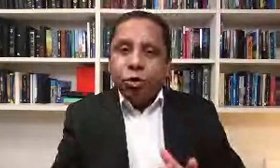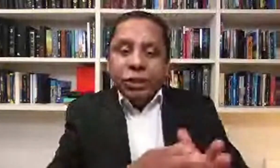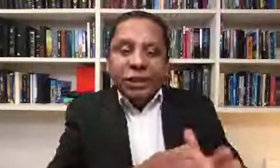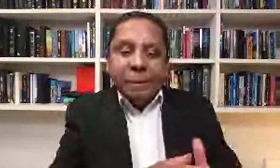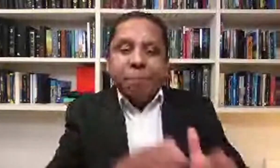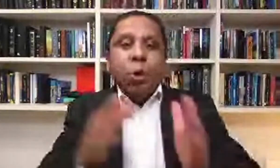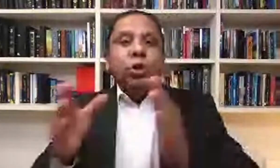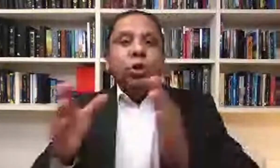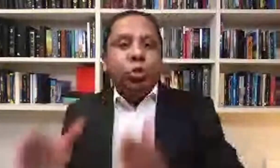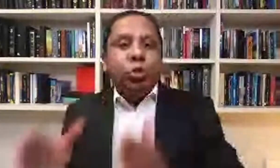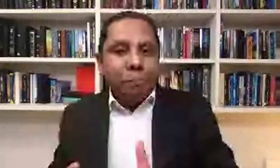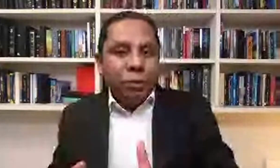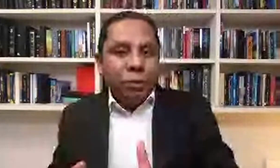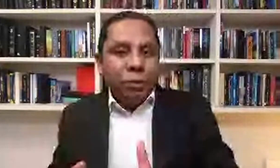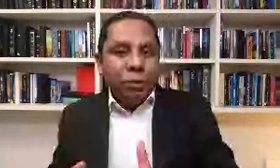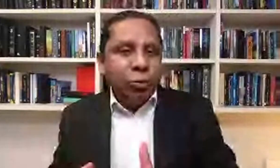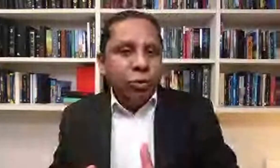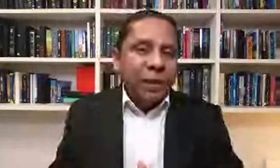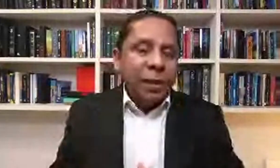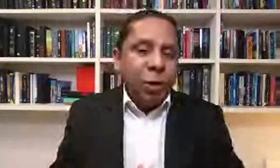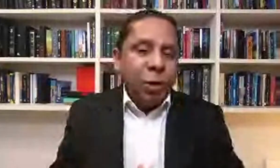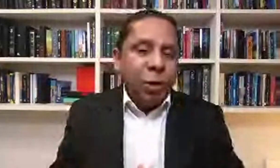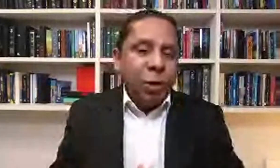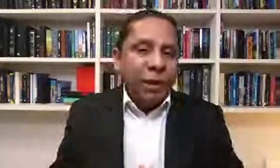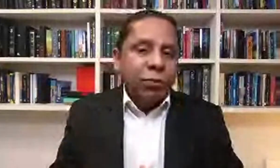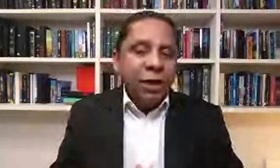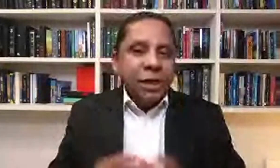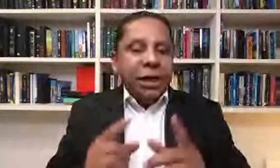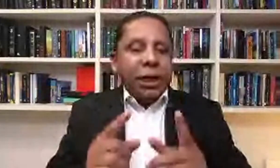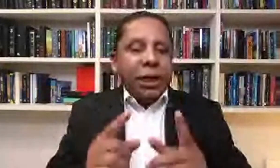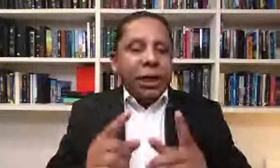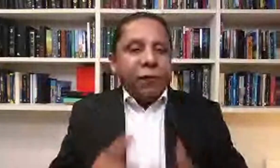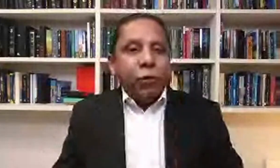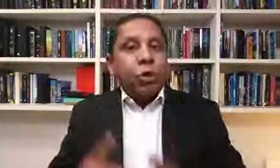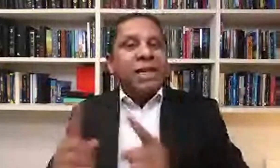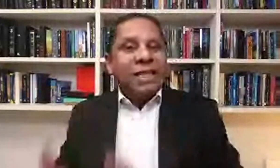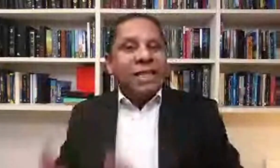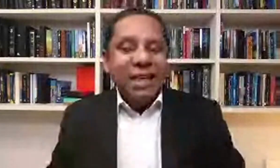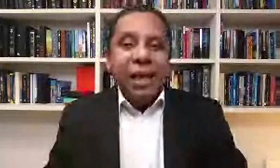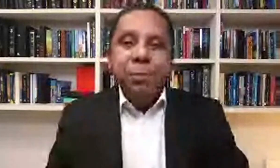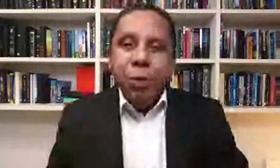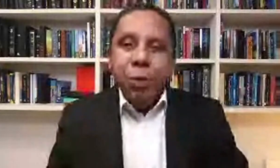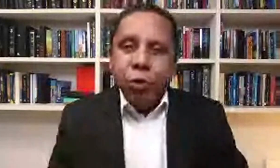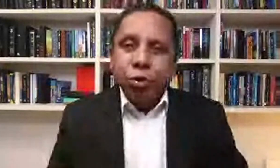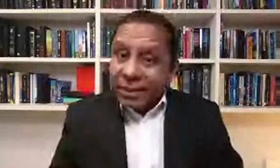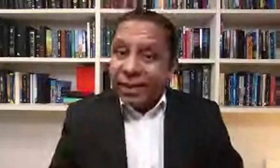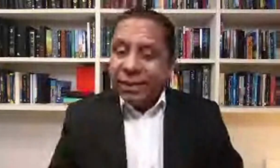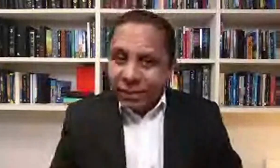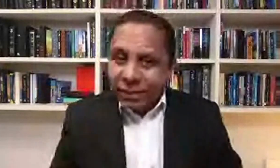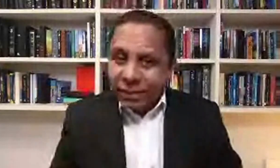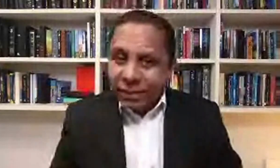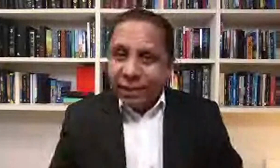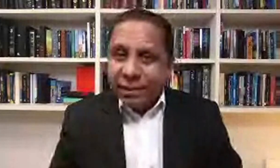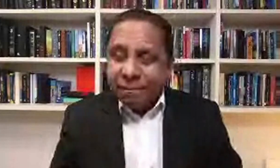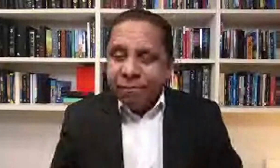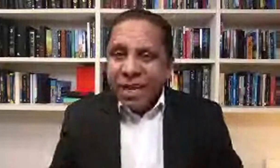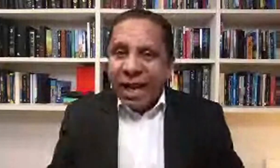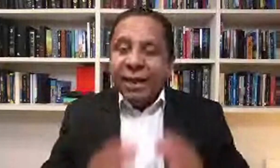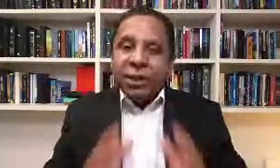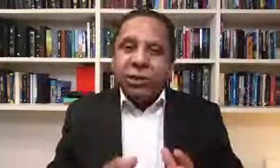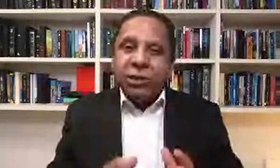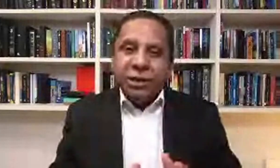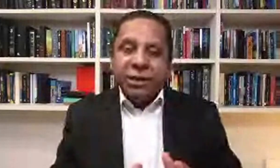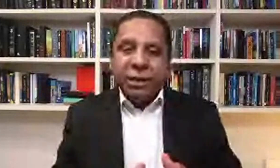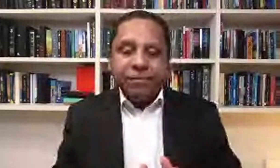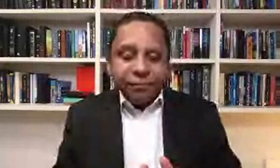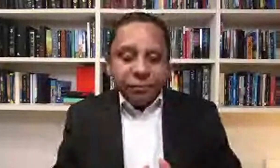Adventista surge depois do desapontamento em 1844. E ela foi organizada em 1863. A